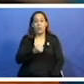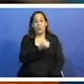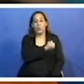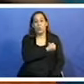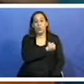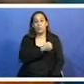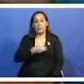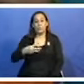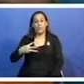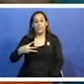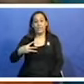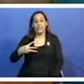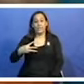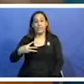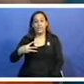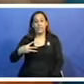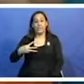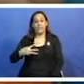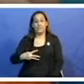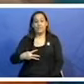divertiram muito.